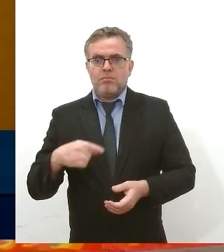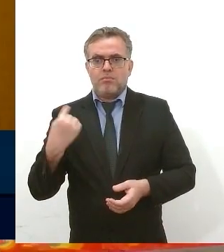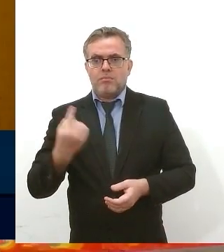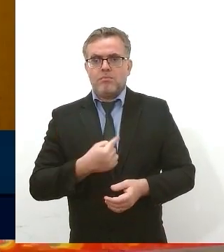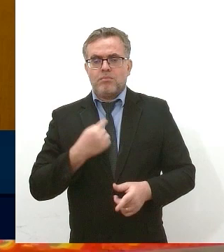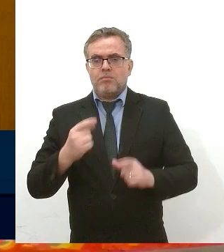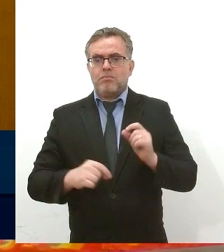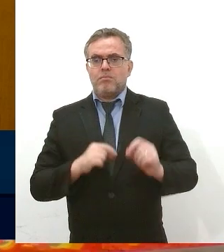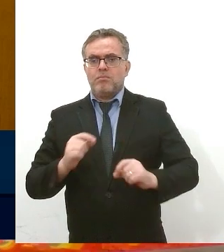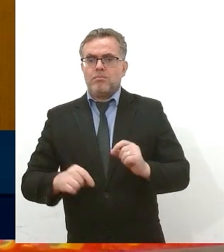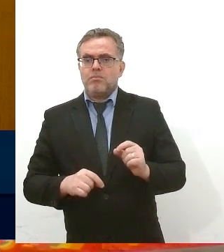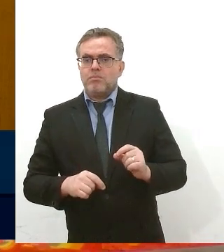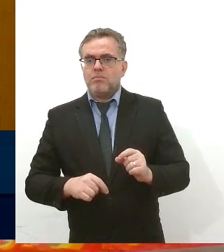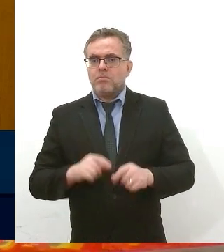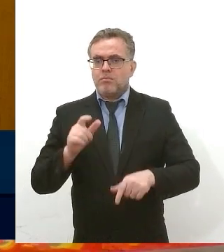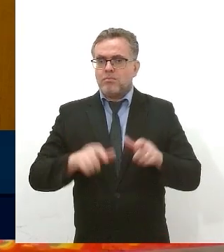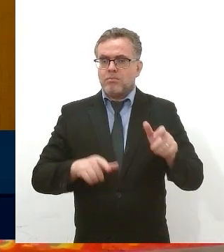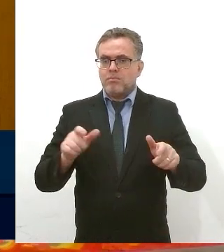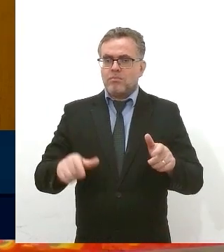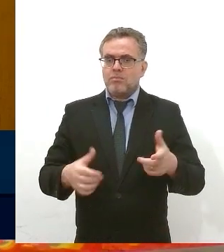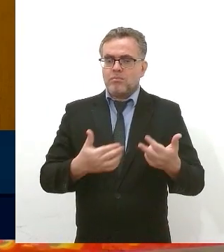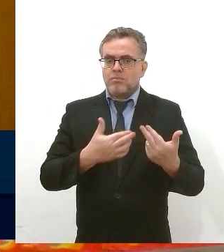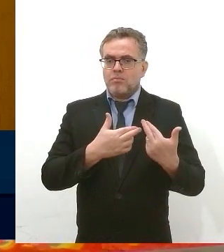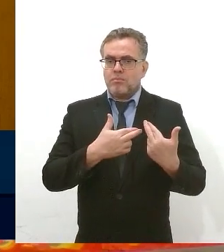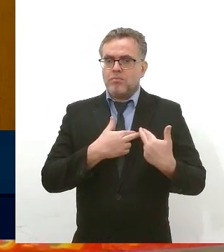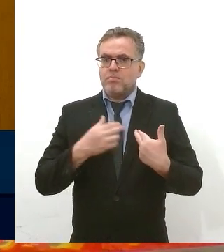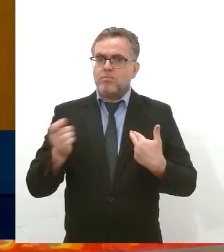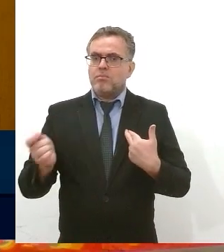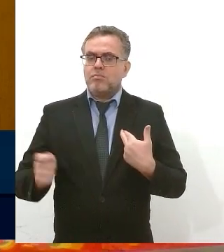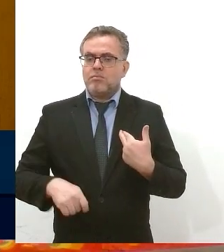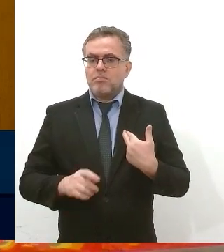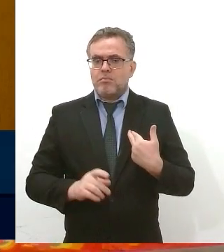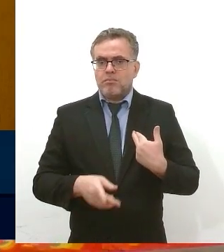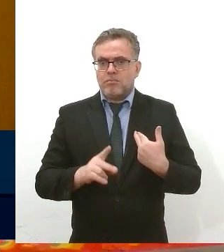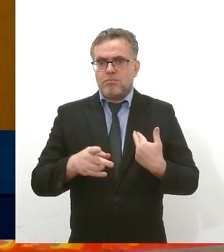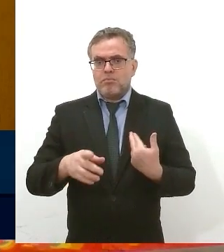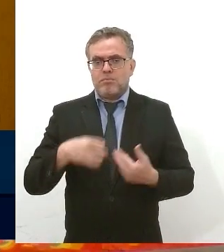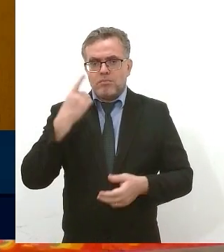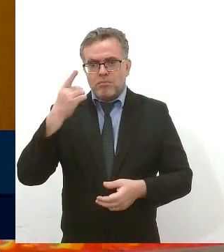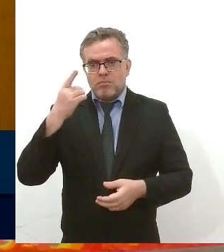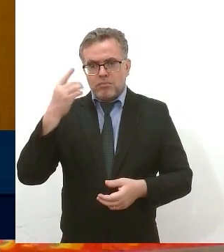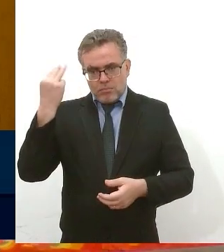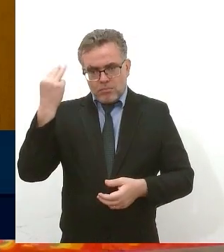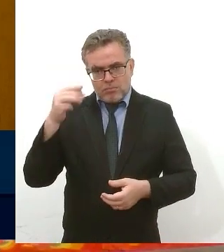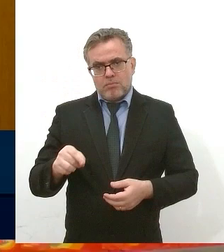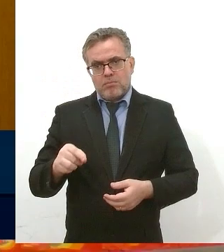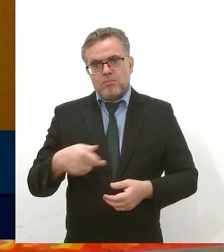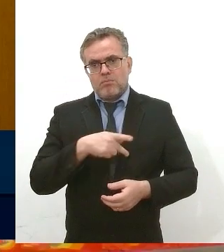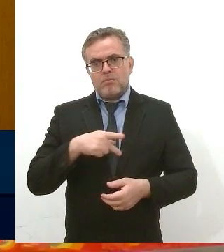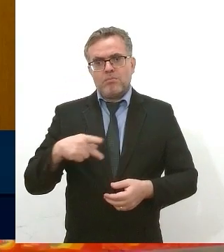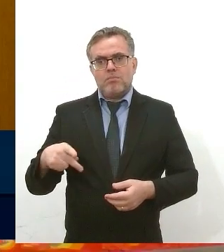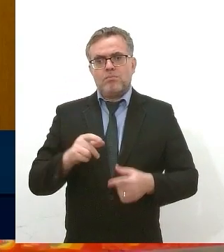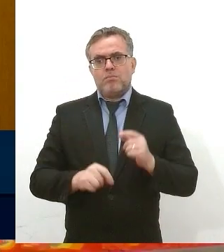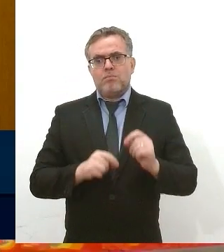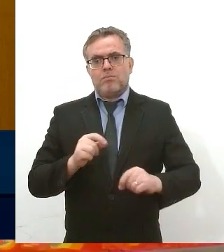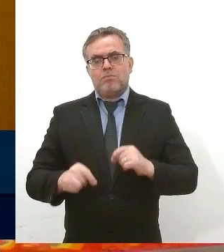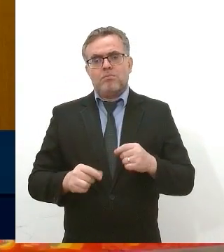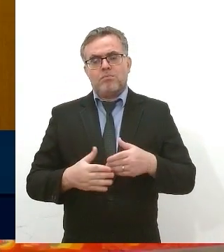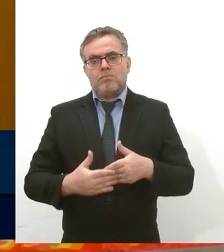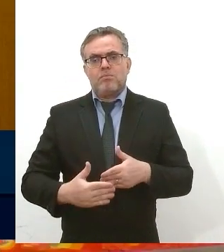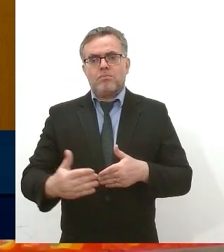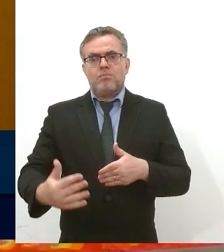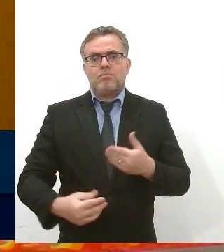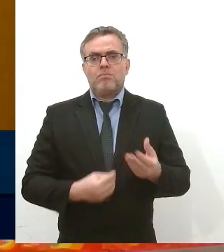todos responsáveis, deputado Garibaldi, presidente Garibaldi, porque a partir do momento que uma criança de